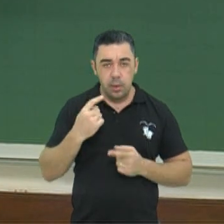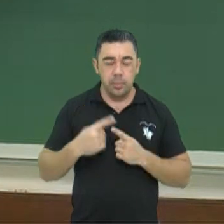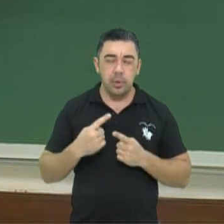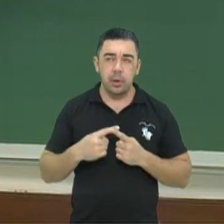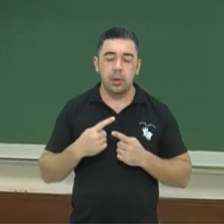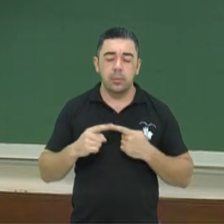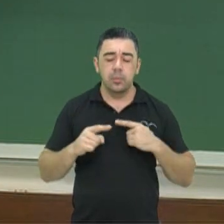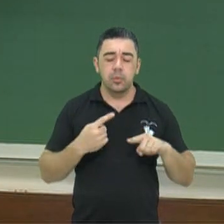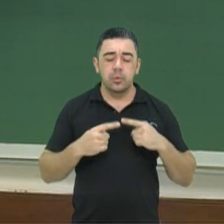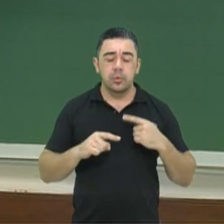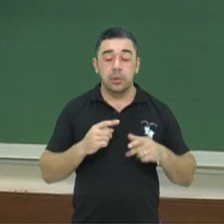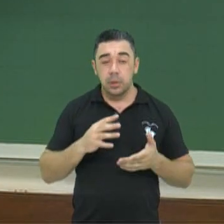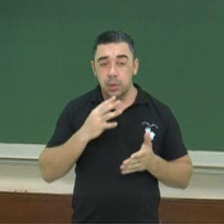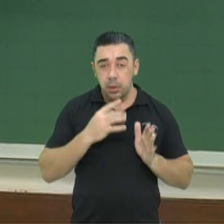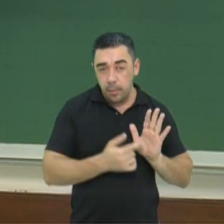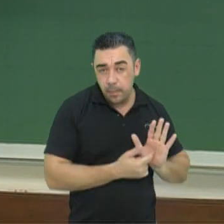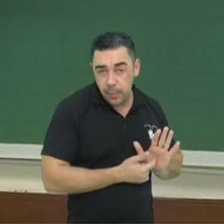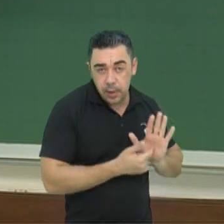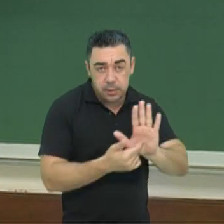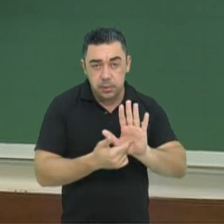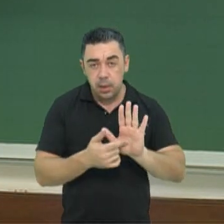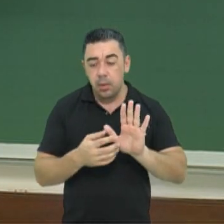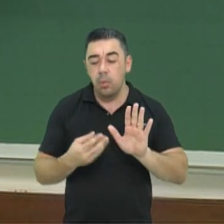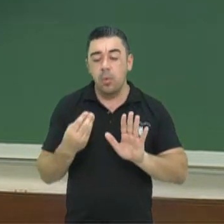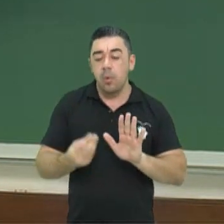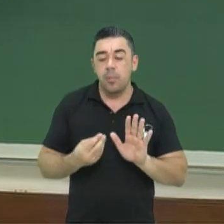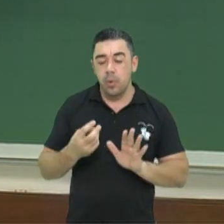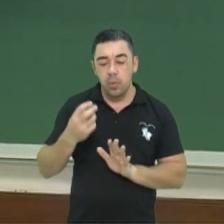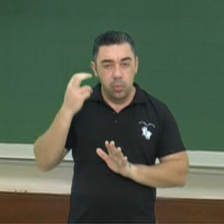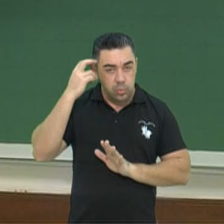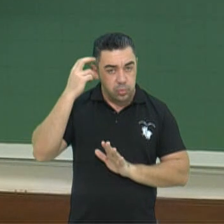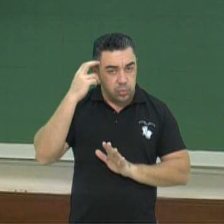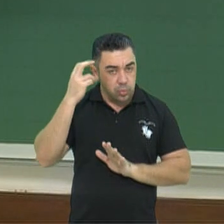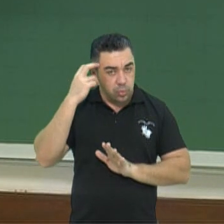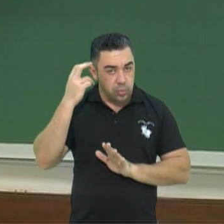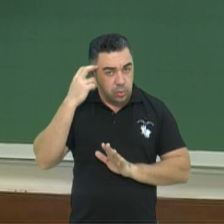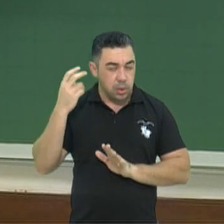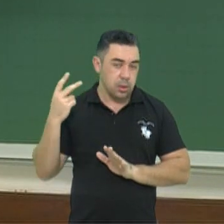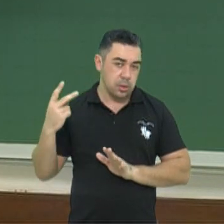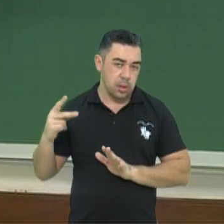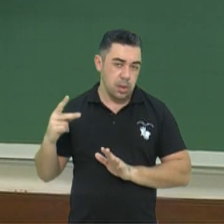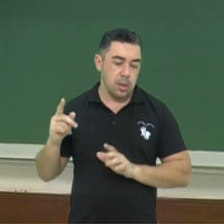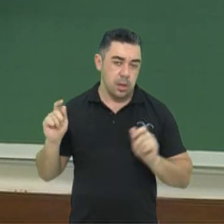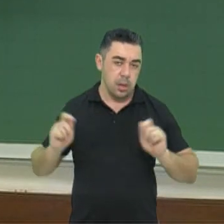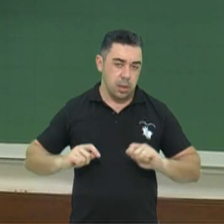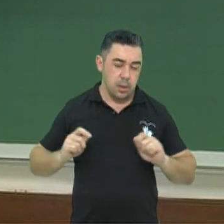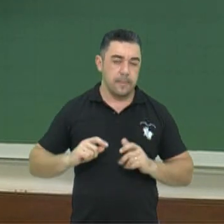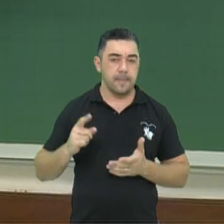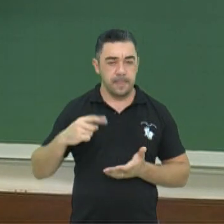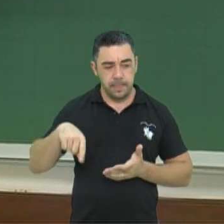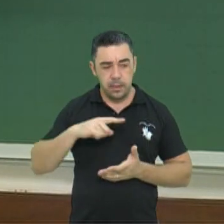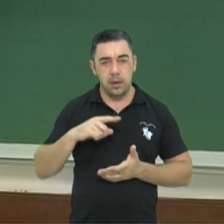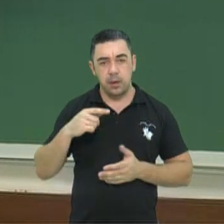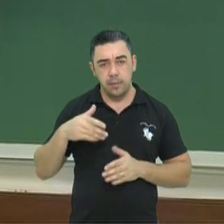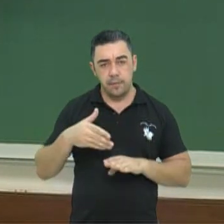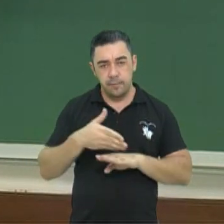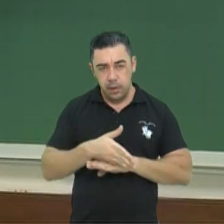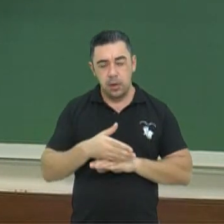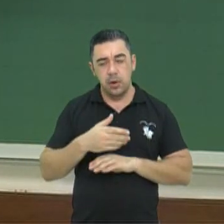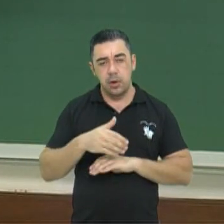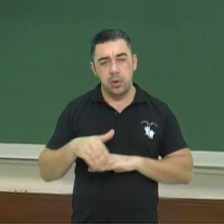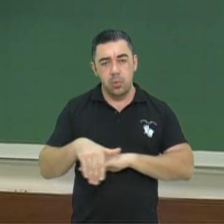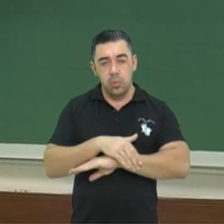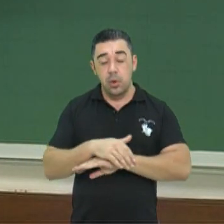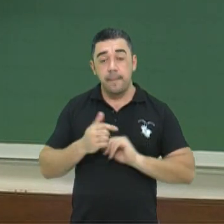pessoas passem a conhecer, né, a cultura do lugar novo onde ela está. Então eles vão para a rua, mostram a